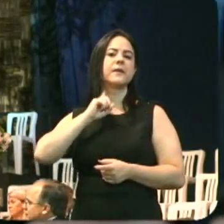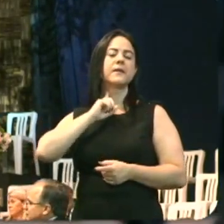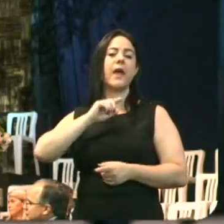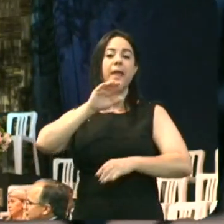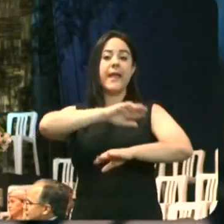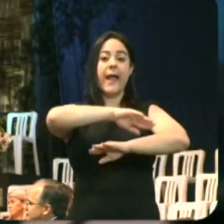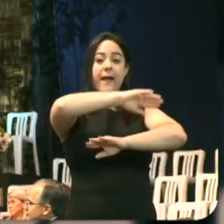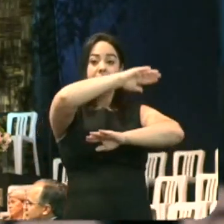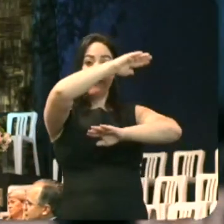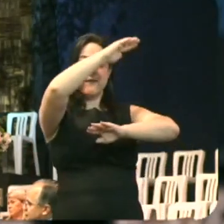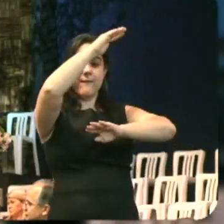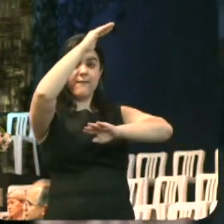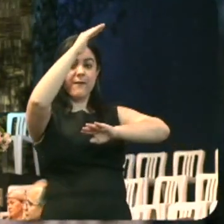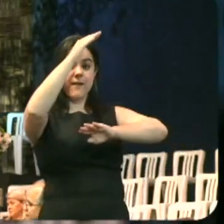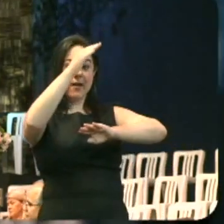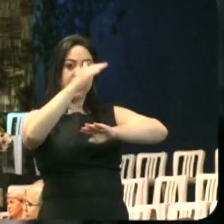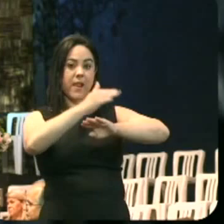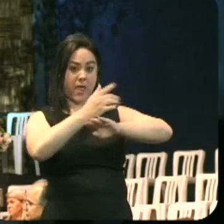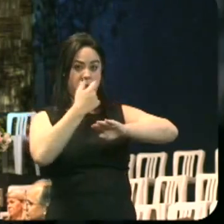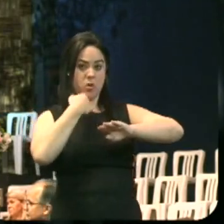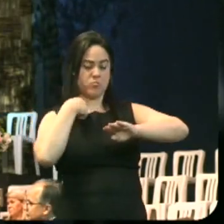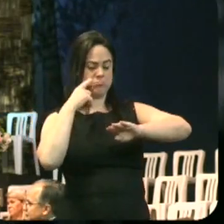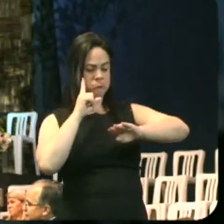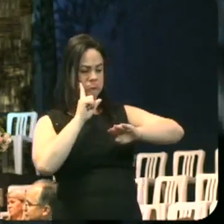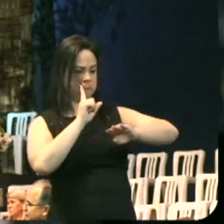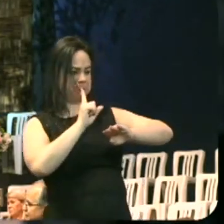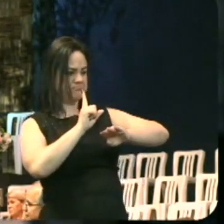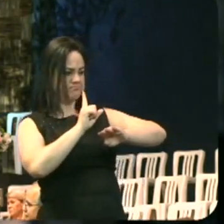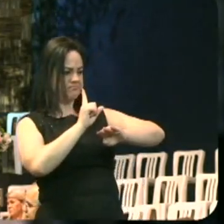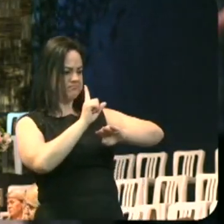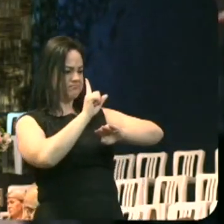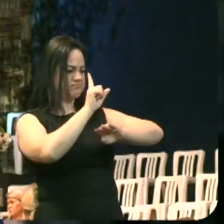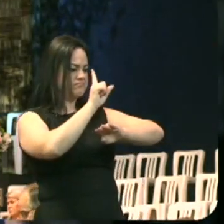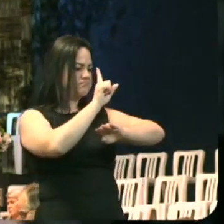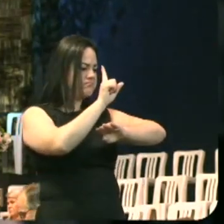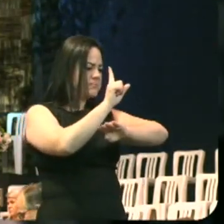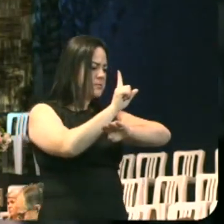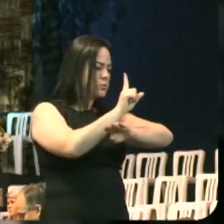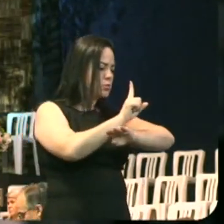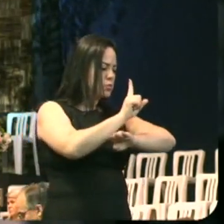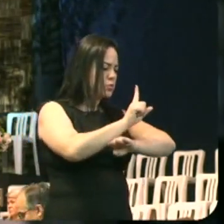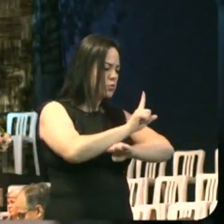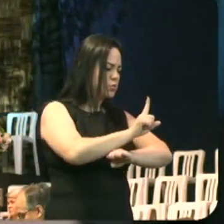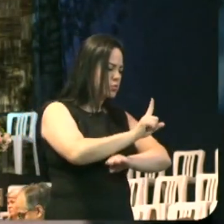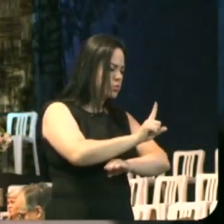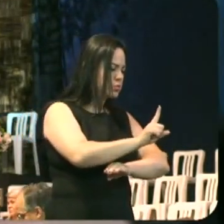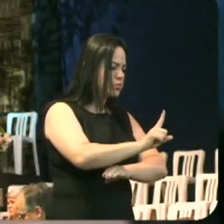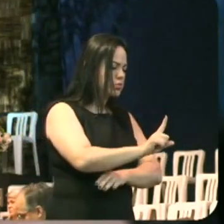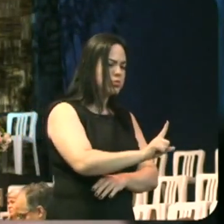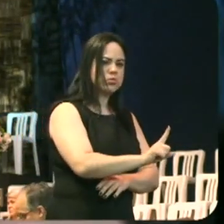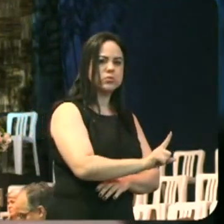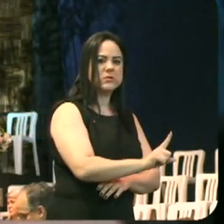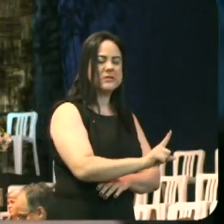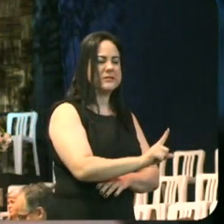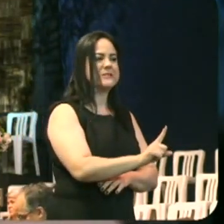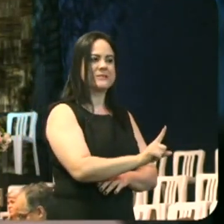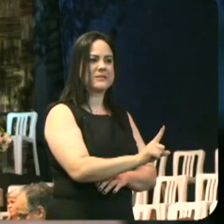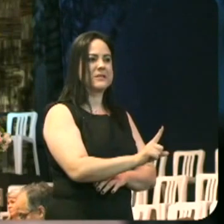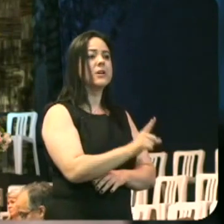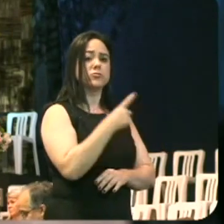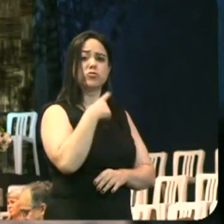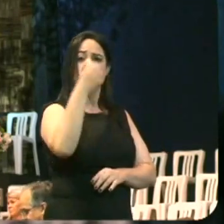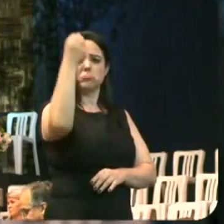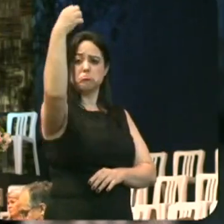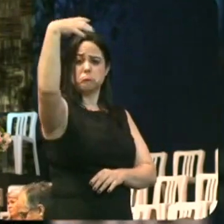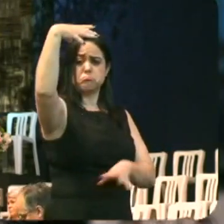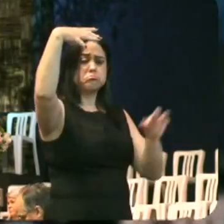numa caverna, não é? E a gente desceu lá para as profundezas daquela caverna, e a caverna era